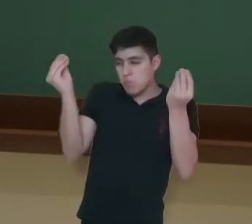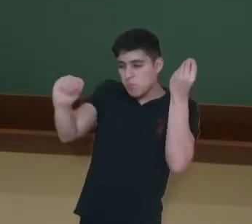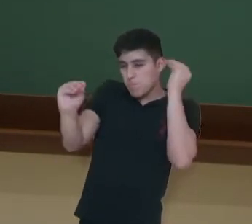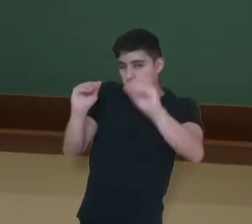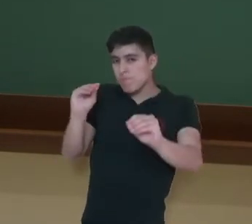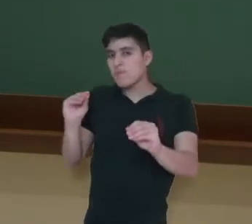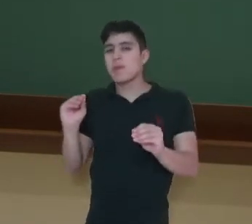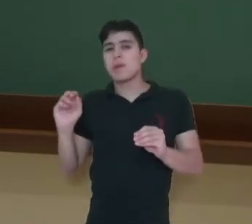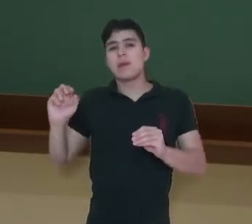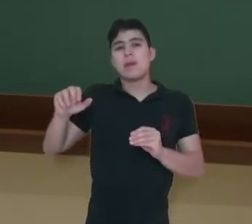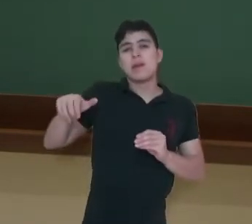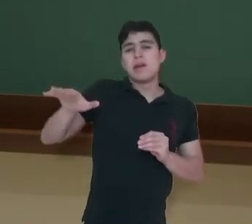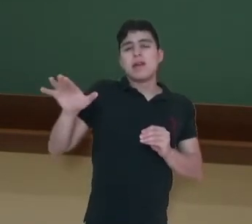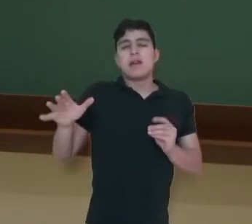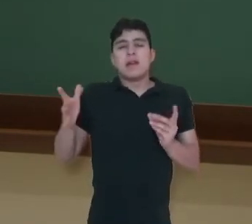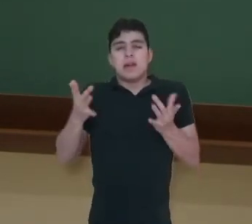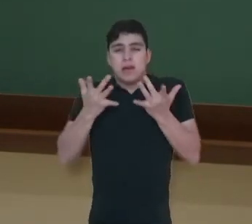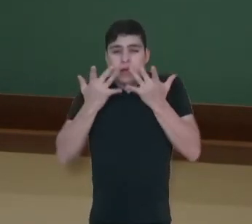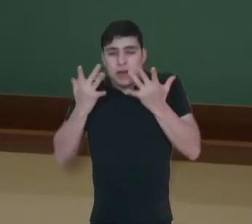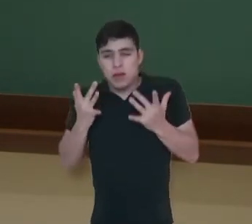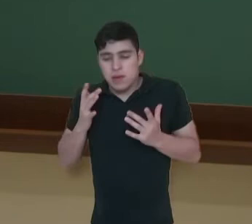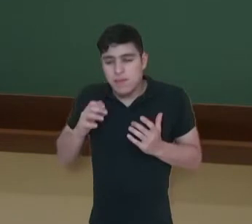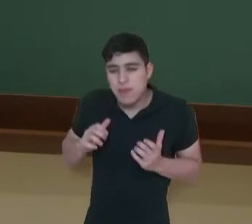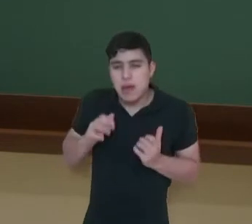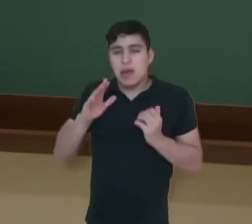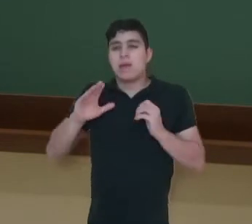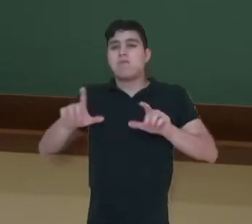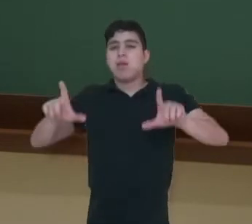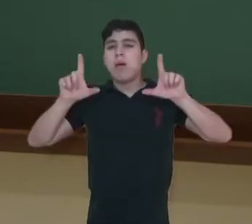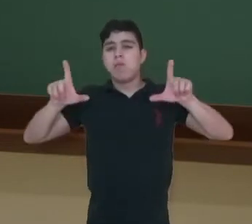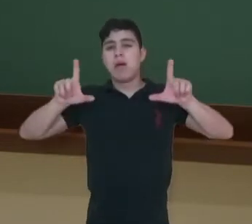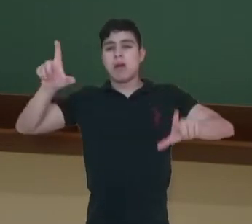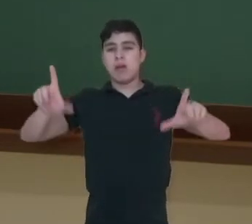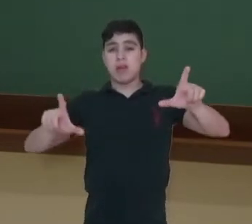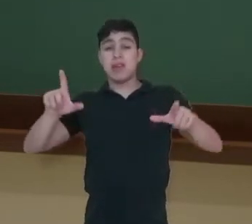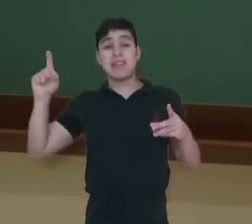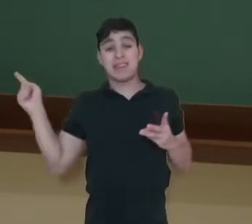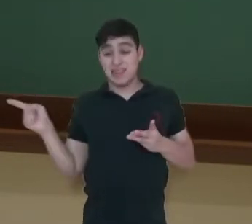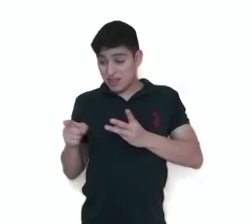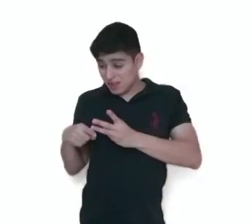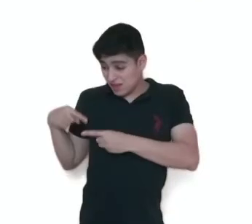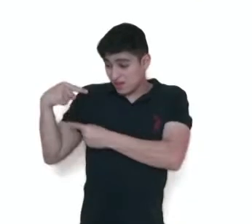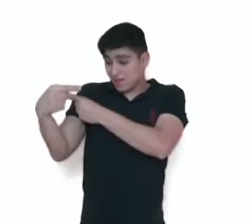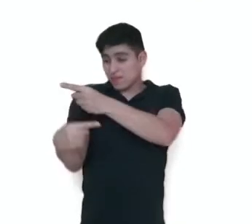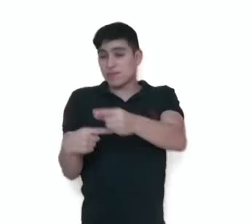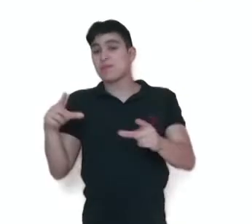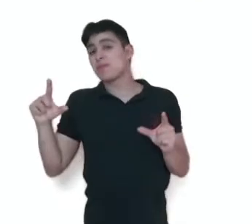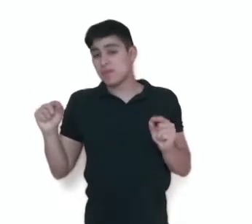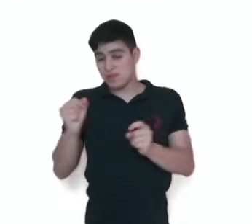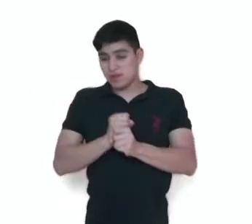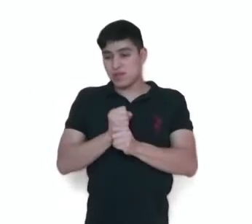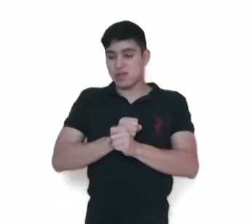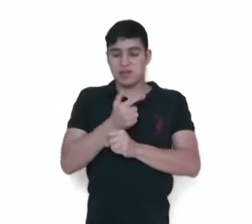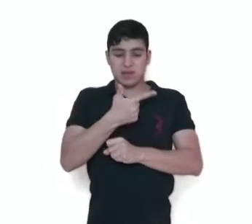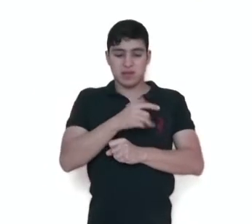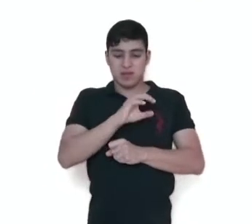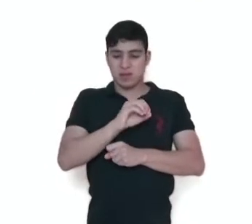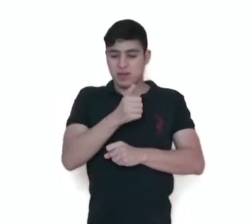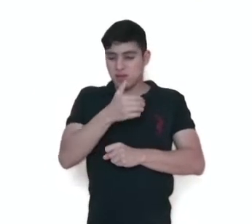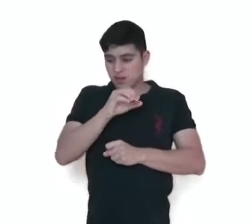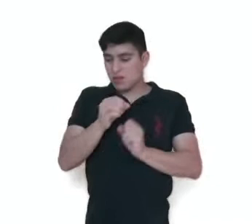da tecnologia, começam a trazer mais uma abrangência dentro da mídia, e nós temos uma terceira geração, que é dos anos 2010 até hoje.